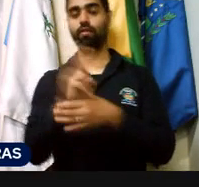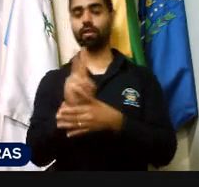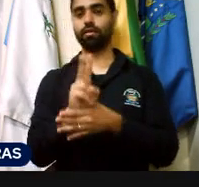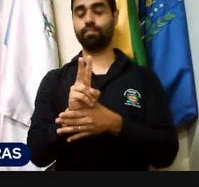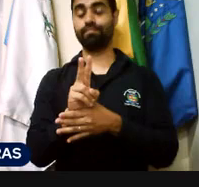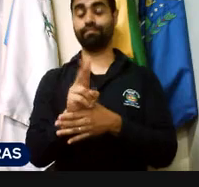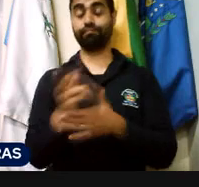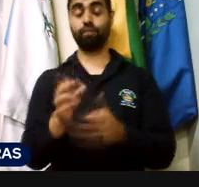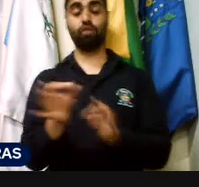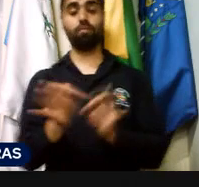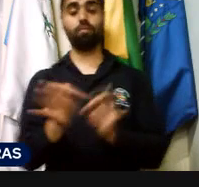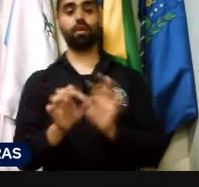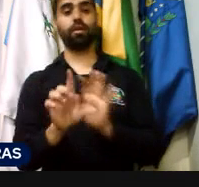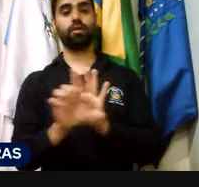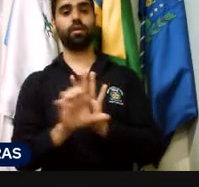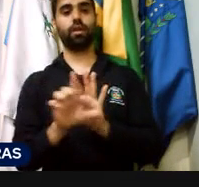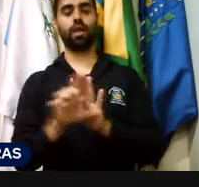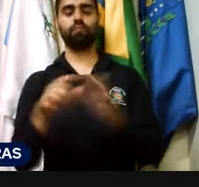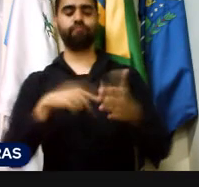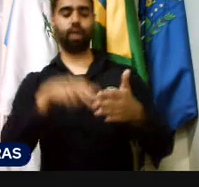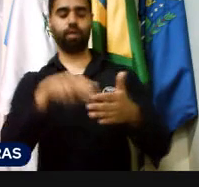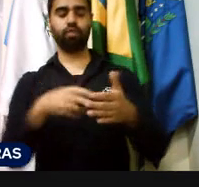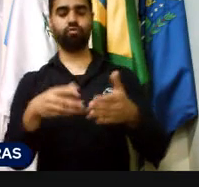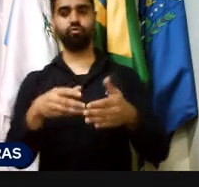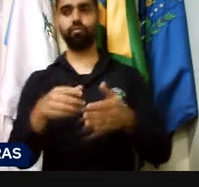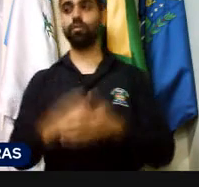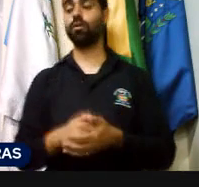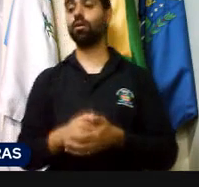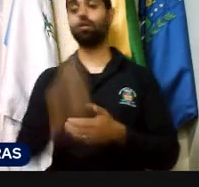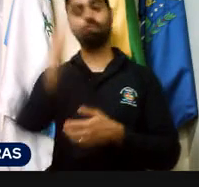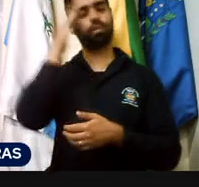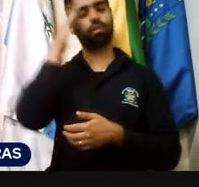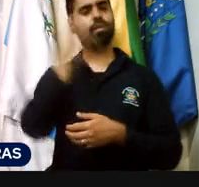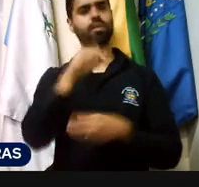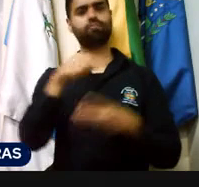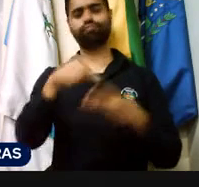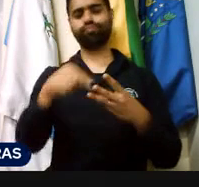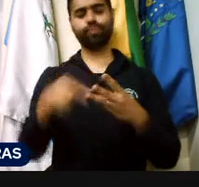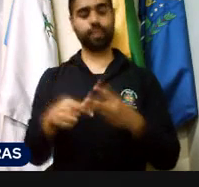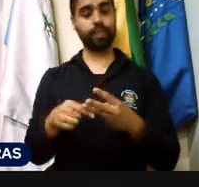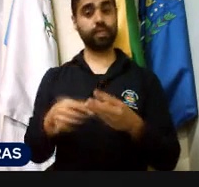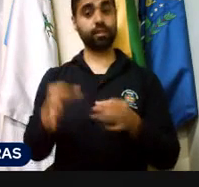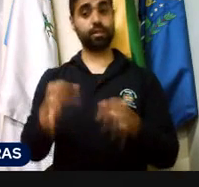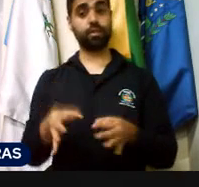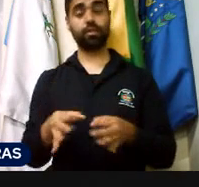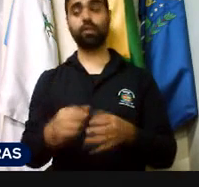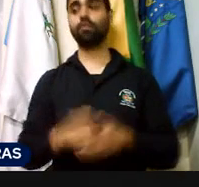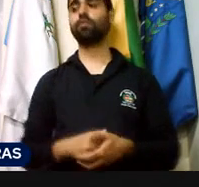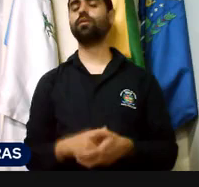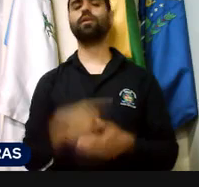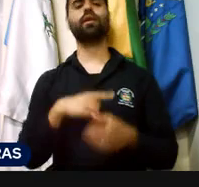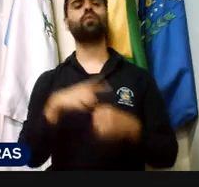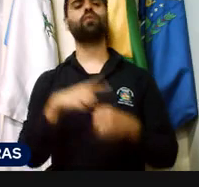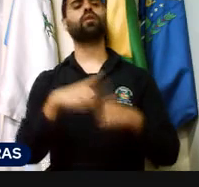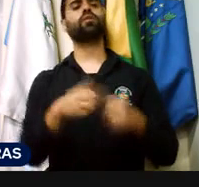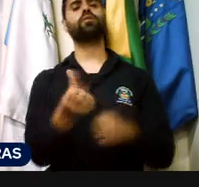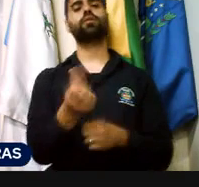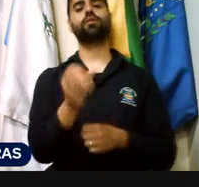projeto de lei ordinária recebeu a devida apreciação dessa comissão, quanto ao seu aspecto constitucional, legal e jurídico, nos termos do disposto do artigo